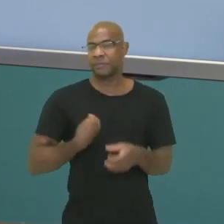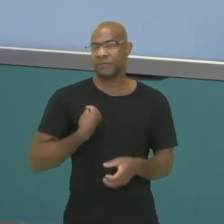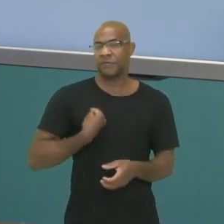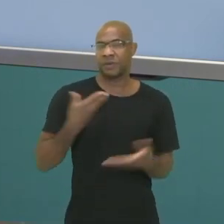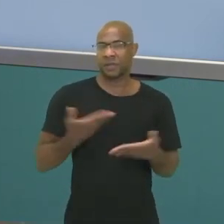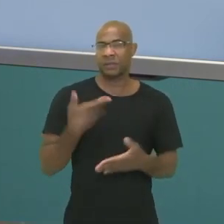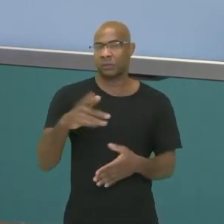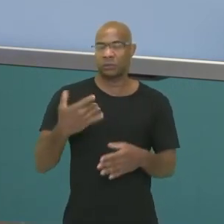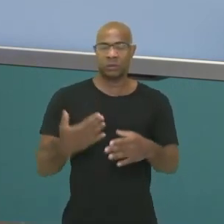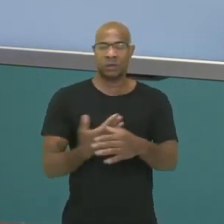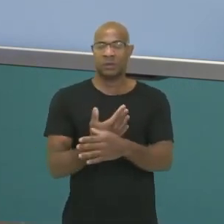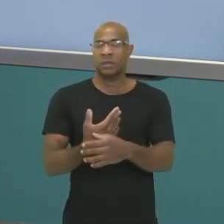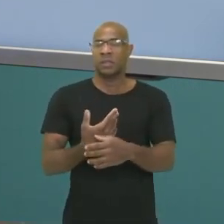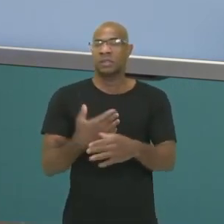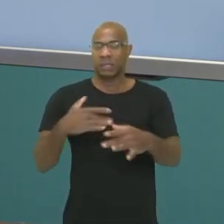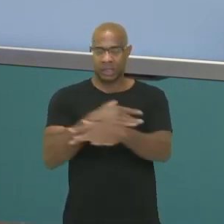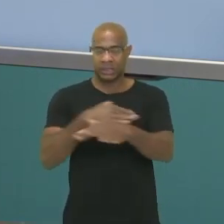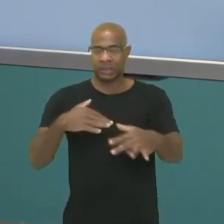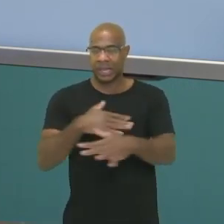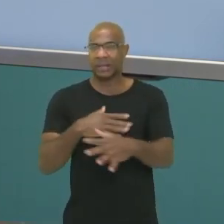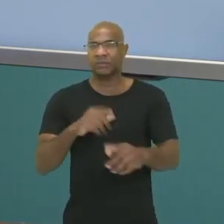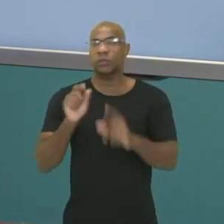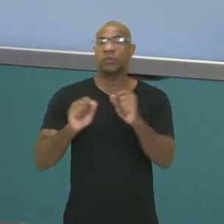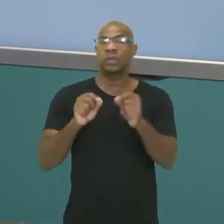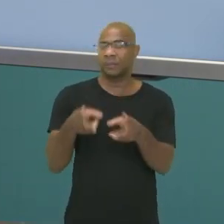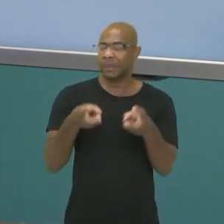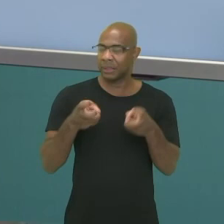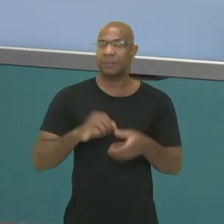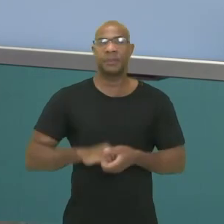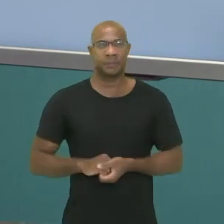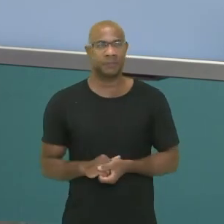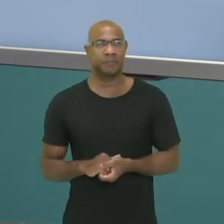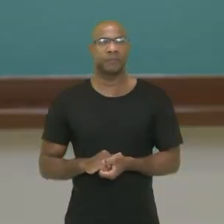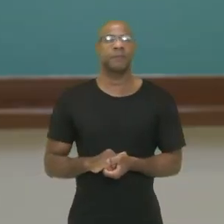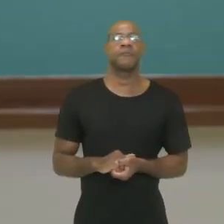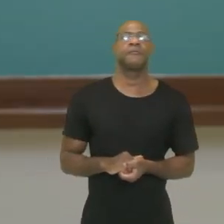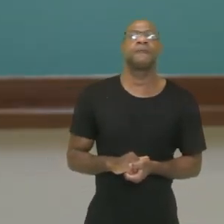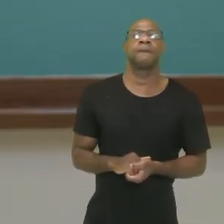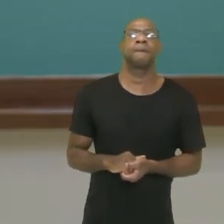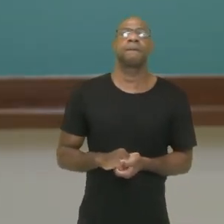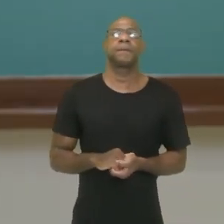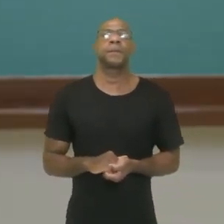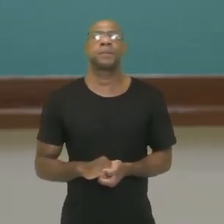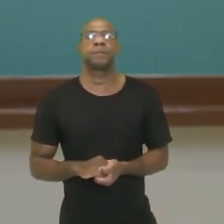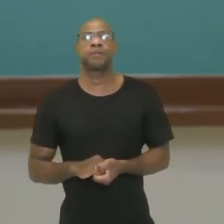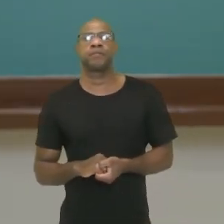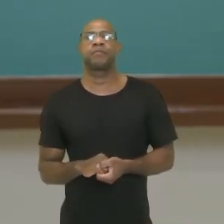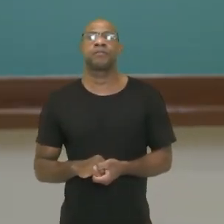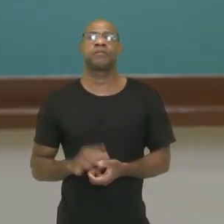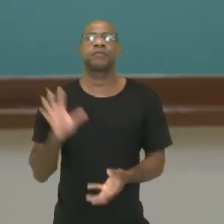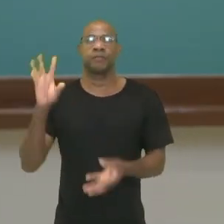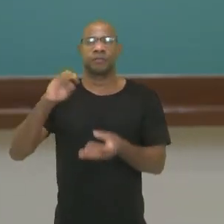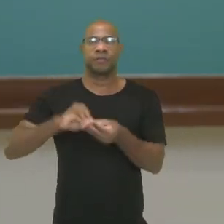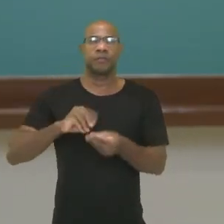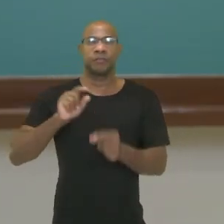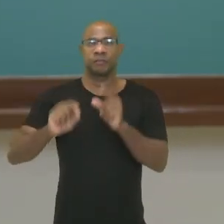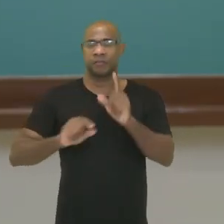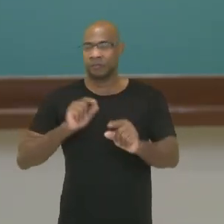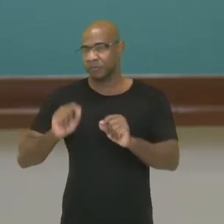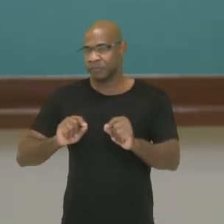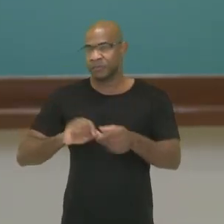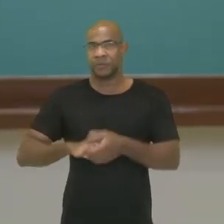urbano, no meio da sociedade, no meio da sua vivência. Tá certo, pessoal? Então, nessa nossa aula de